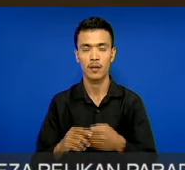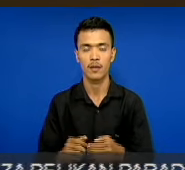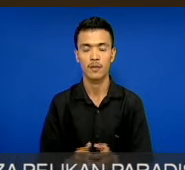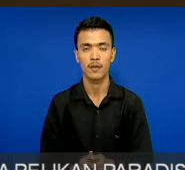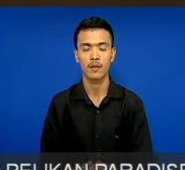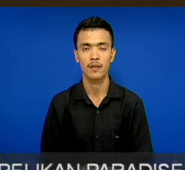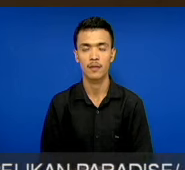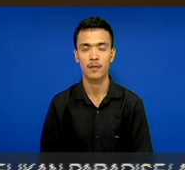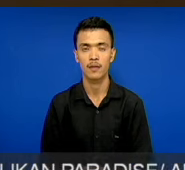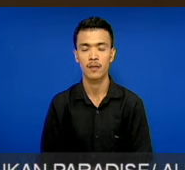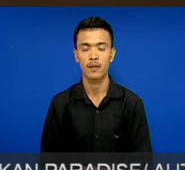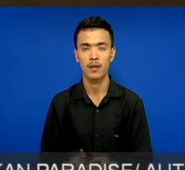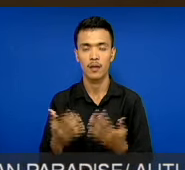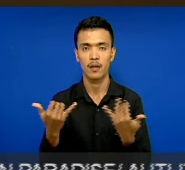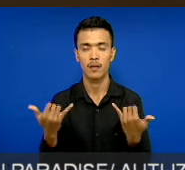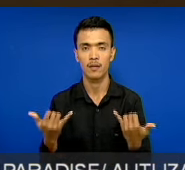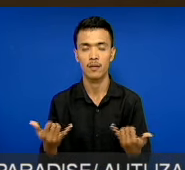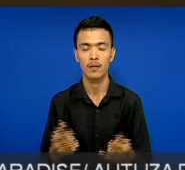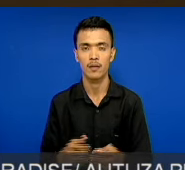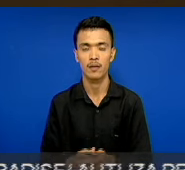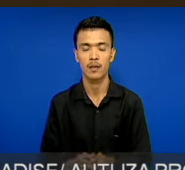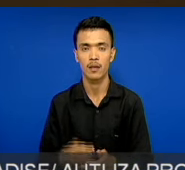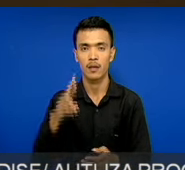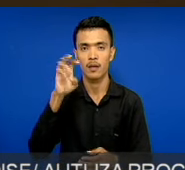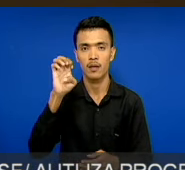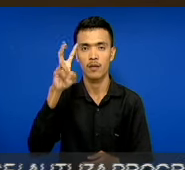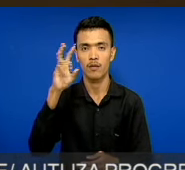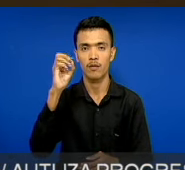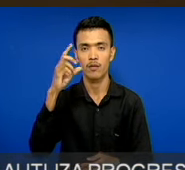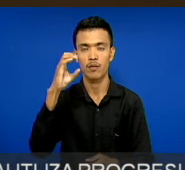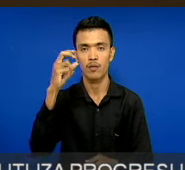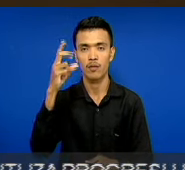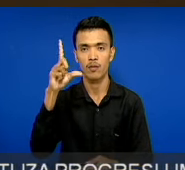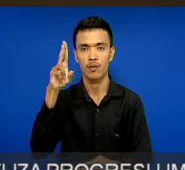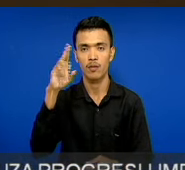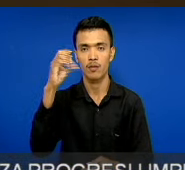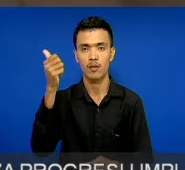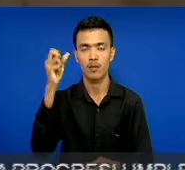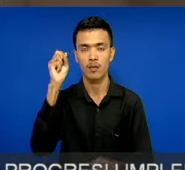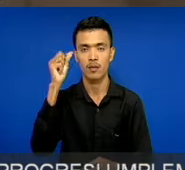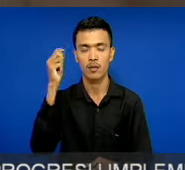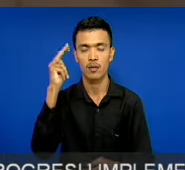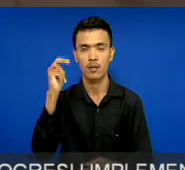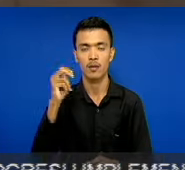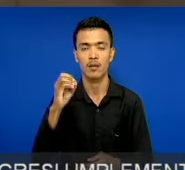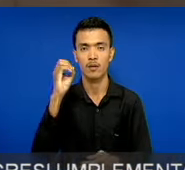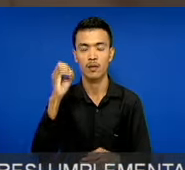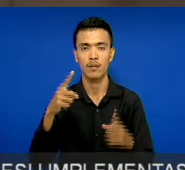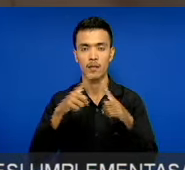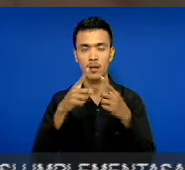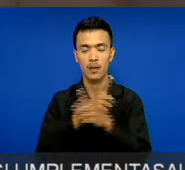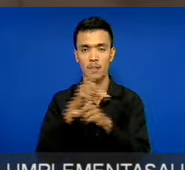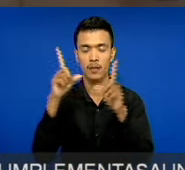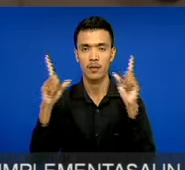Morena, alvorada da Revolução dos Cravos, que assinalou a restauração da democracia e liberdades